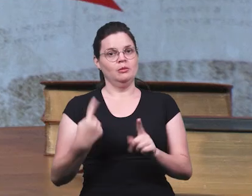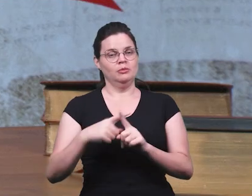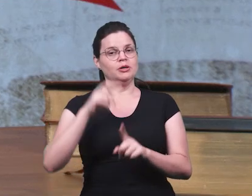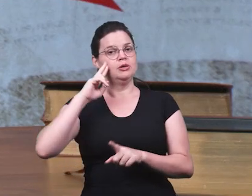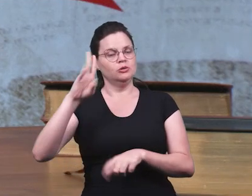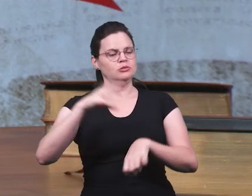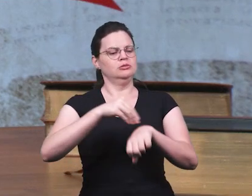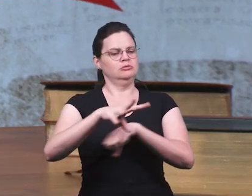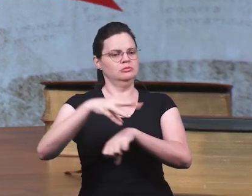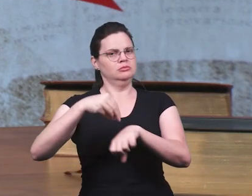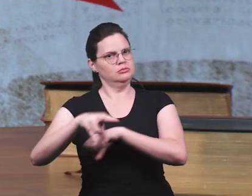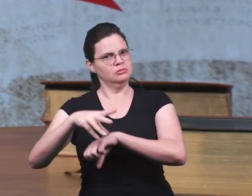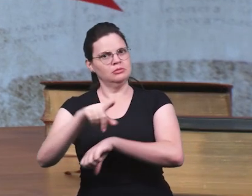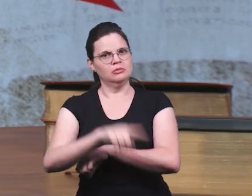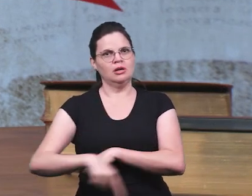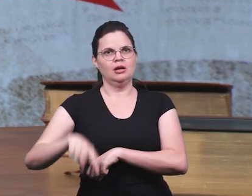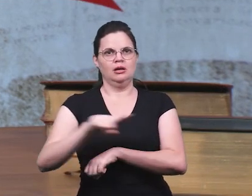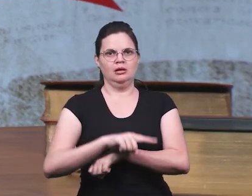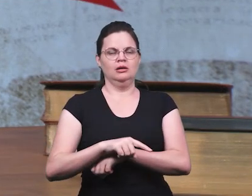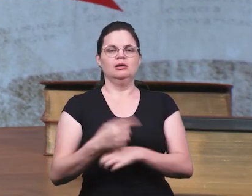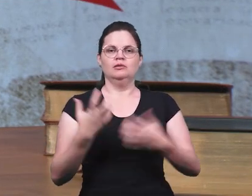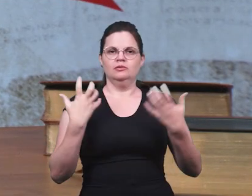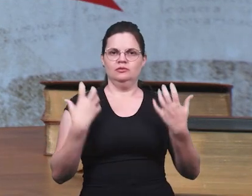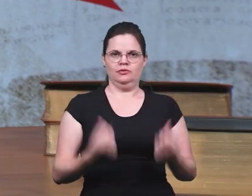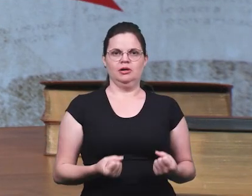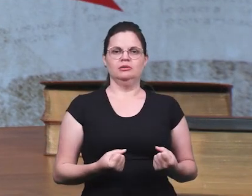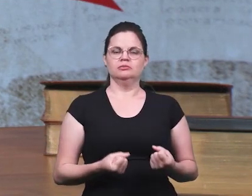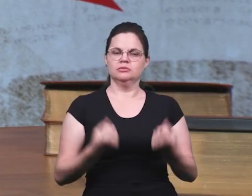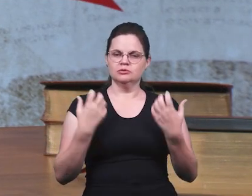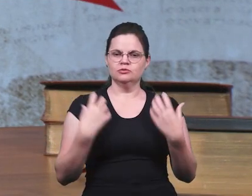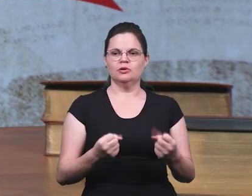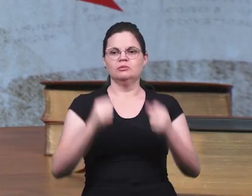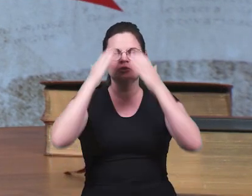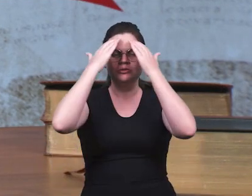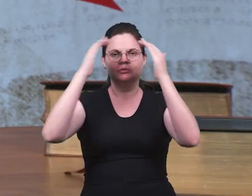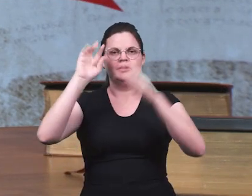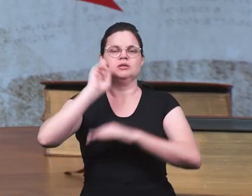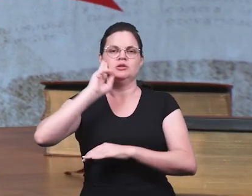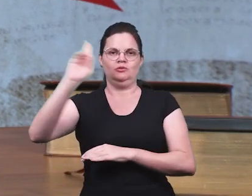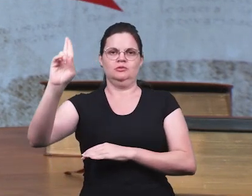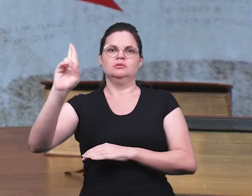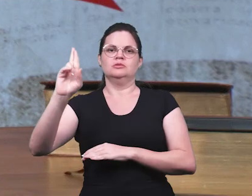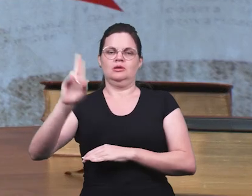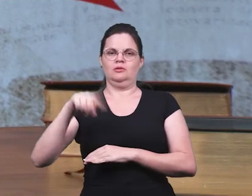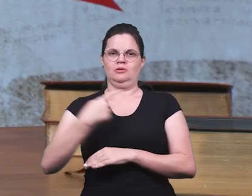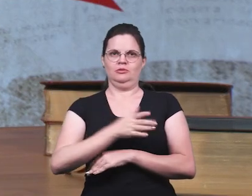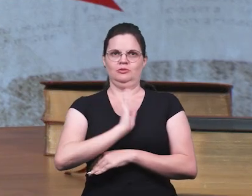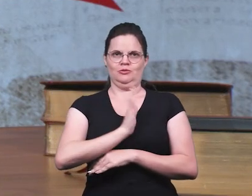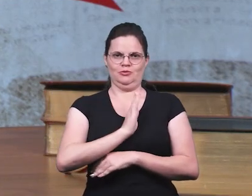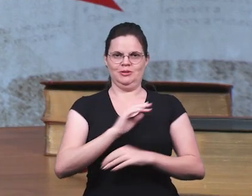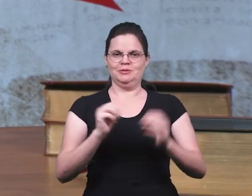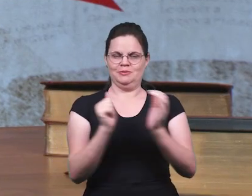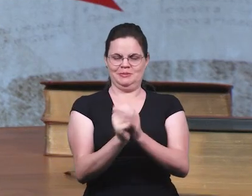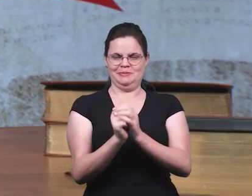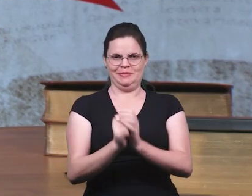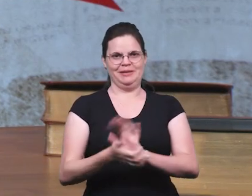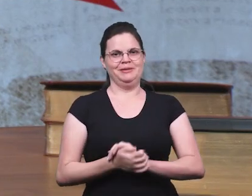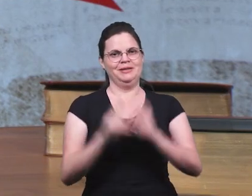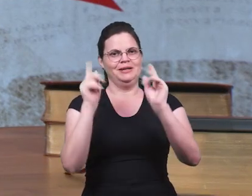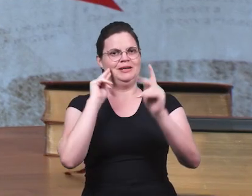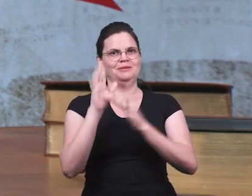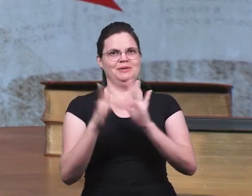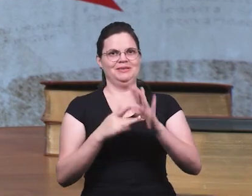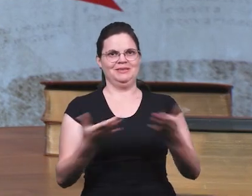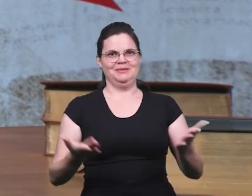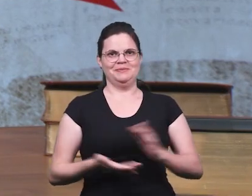do Senhor para nós. Vamos aplicar a palavra do Senhor ao nosso coração. Amém, queridos? A paz do